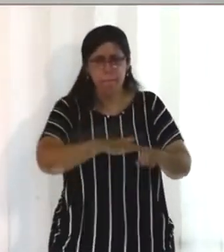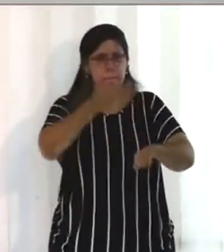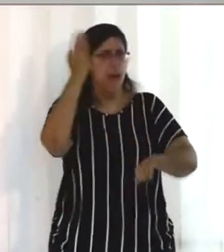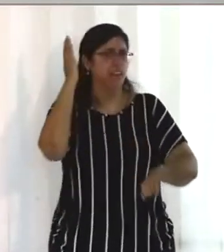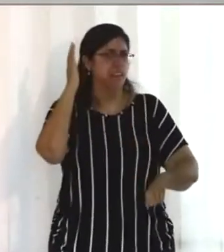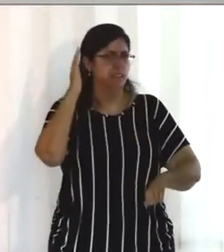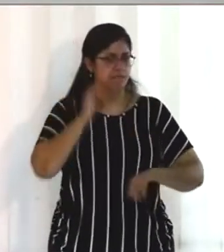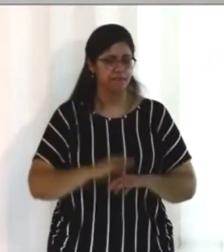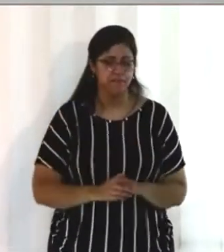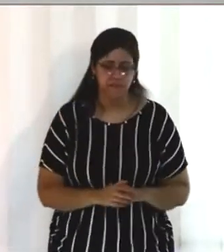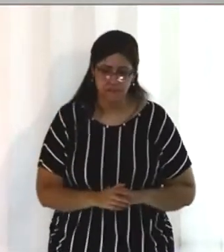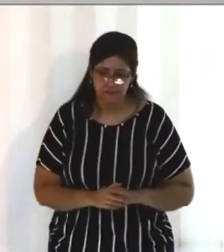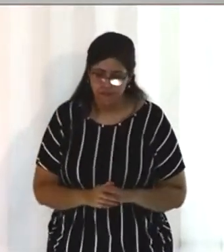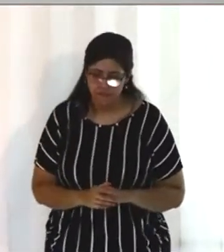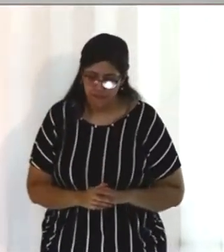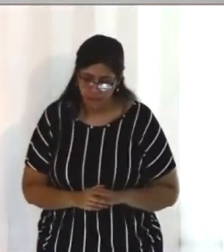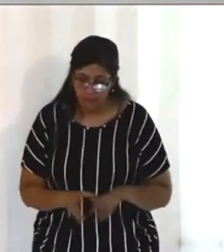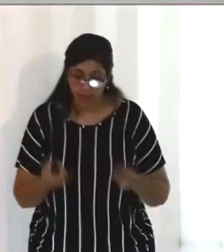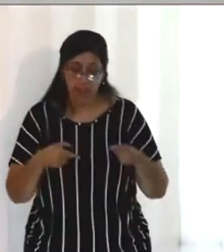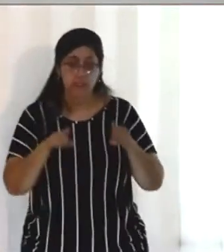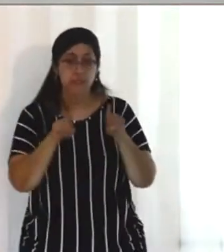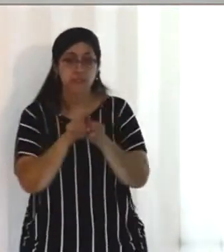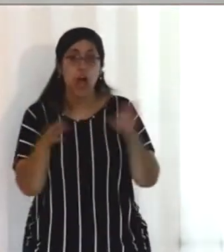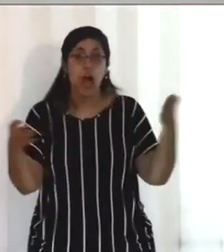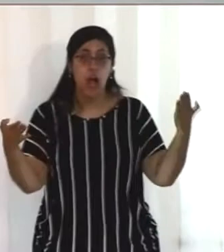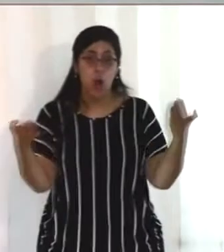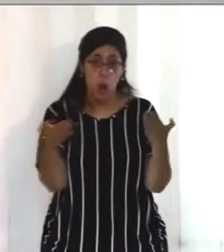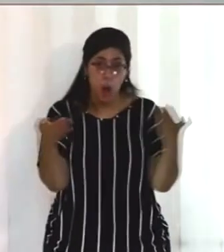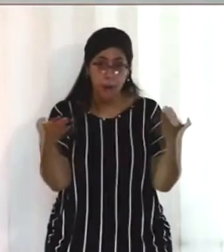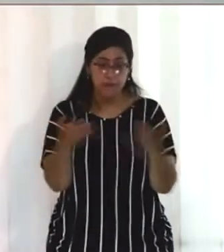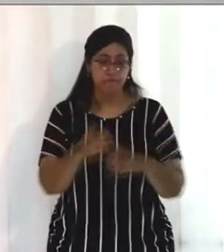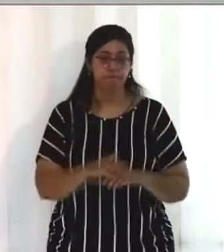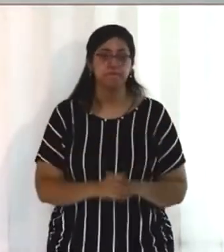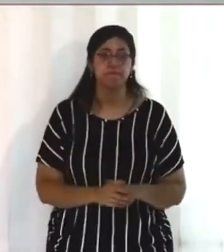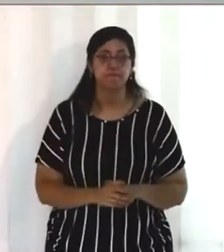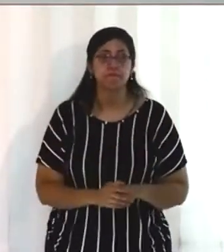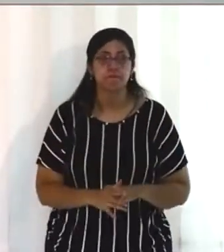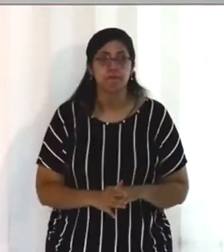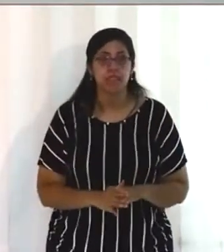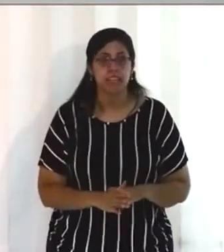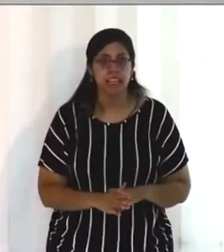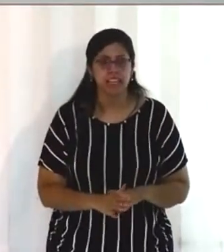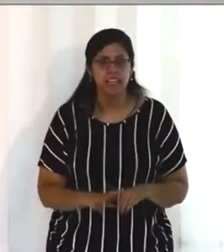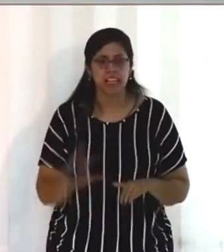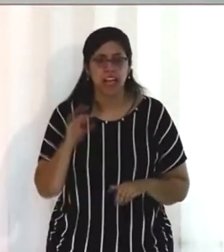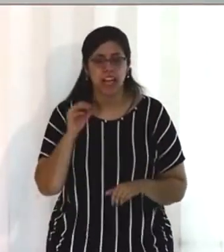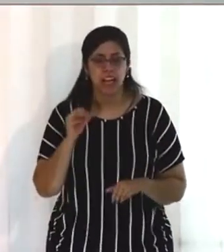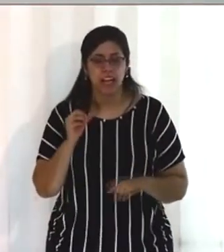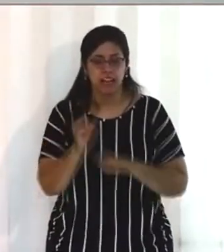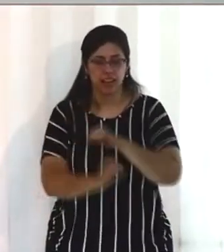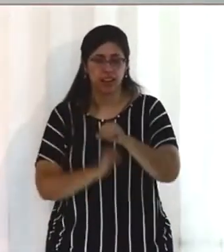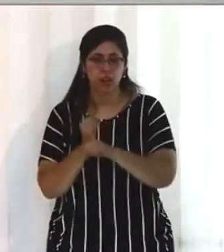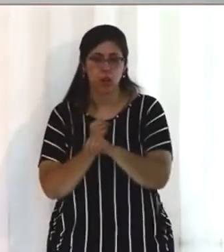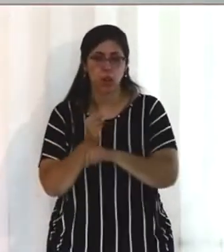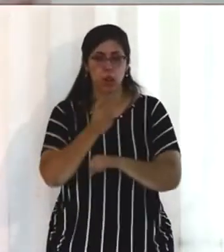mostram. E então, neste ano, em 79 depois de Cristo,